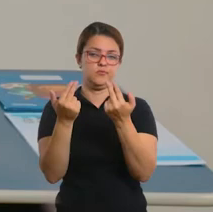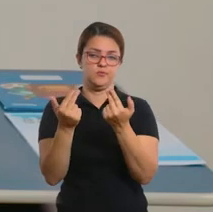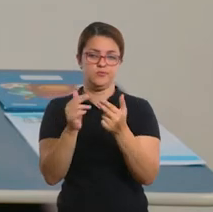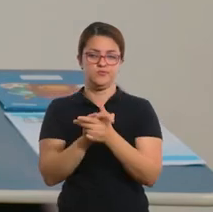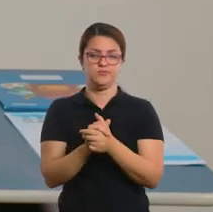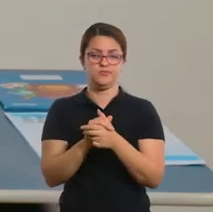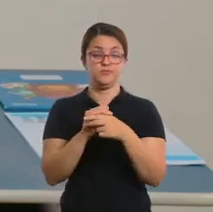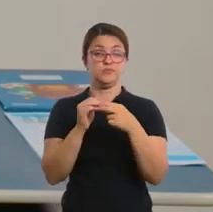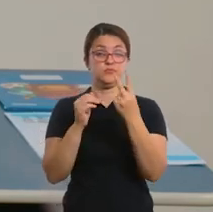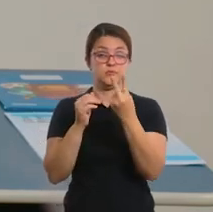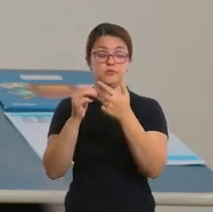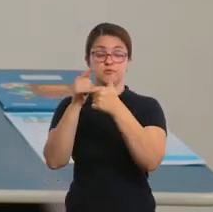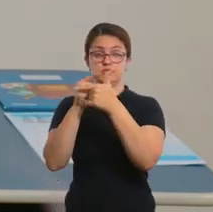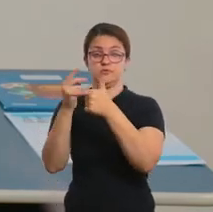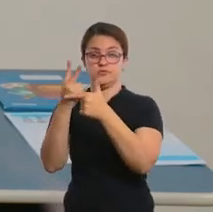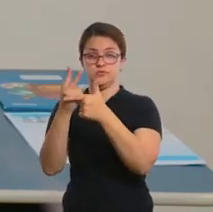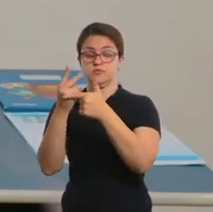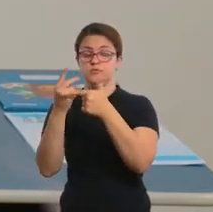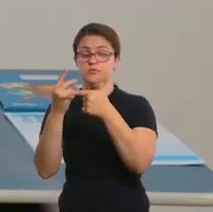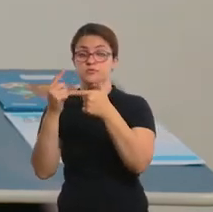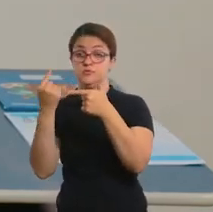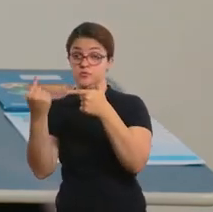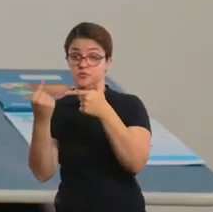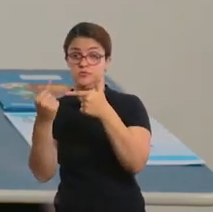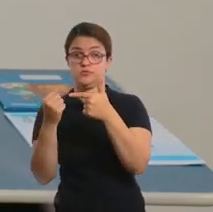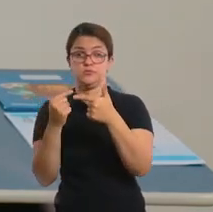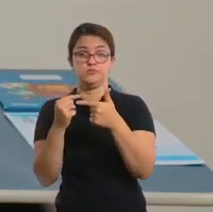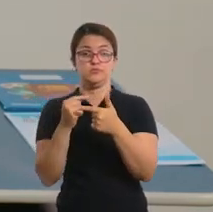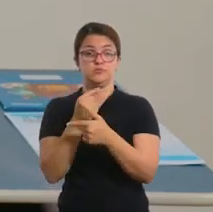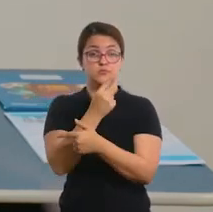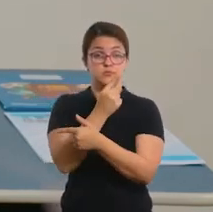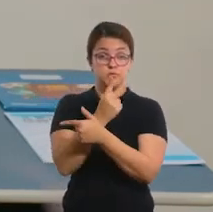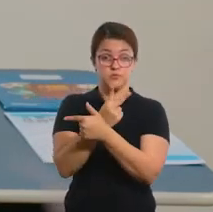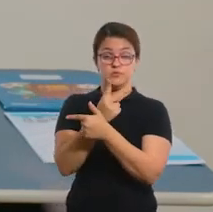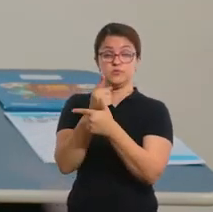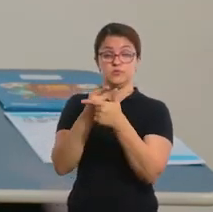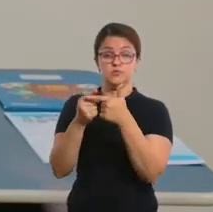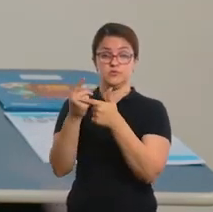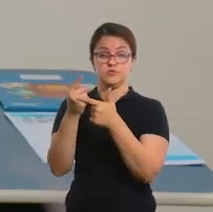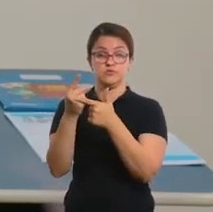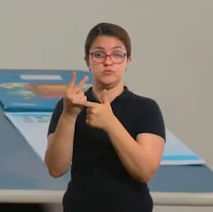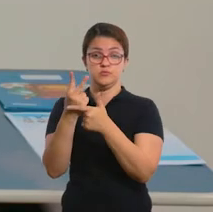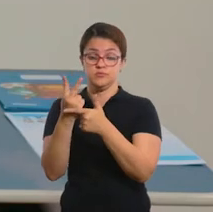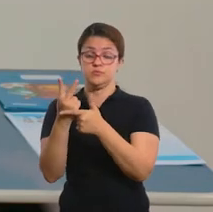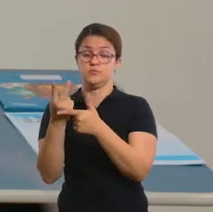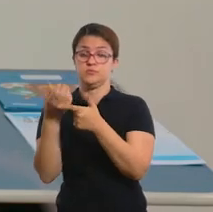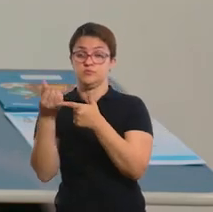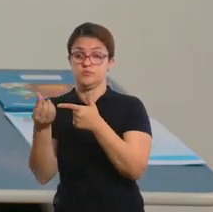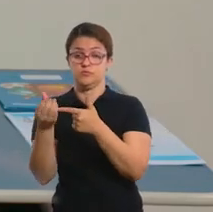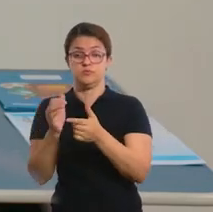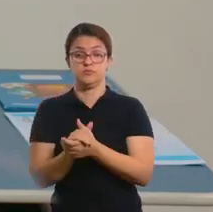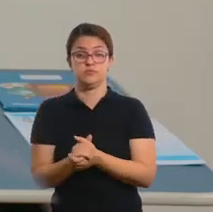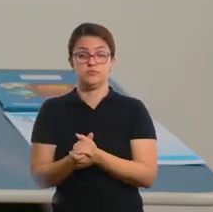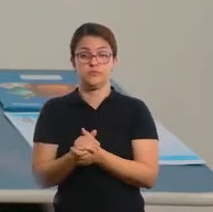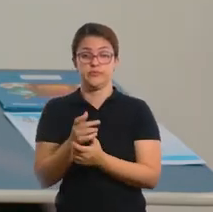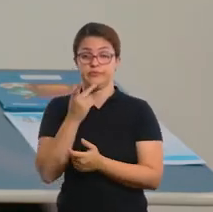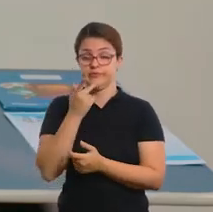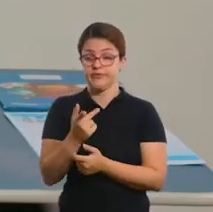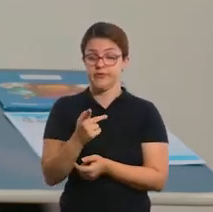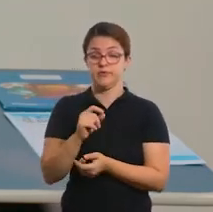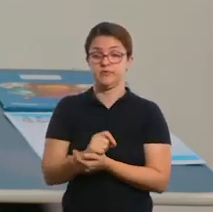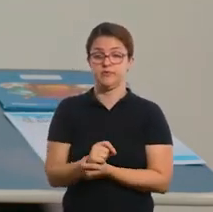2 dividido por 2, dá 1. 12 dividido por 2, dá 6. Então, nós podemos